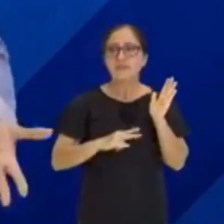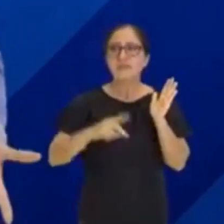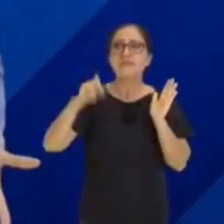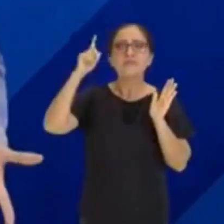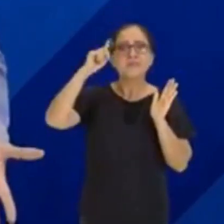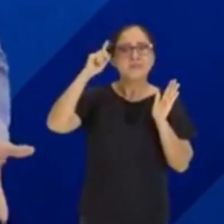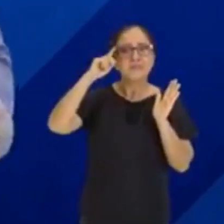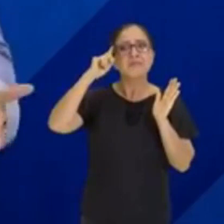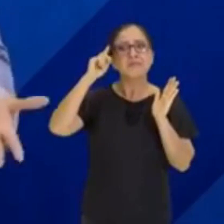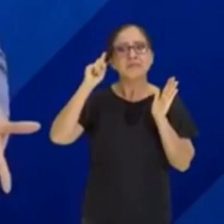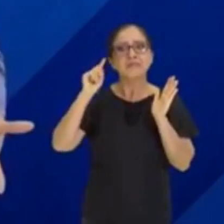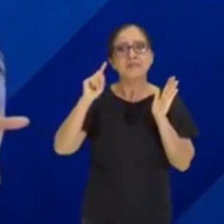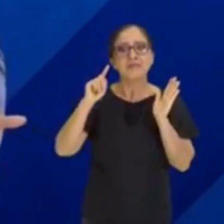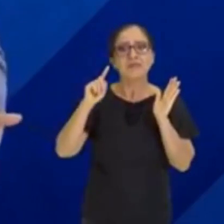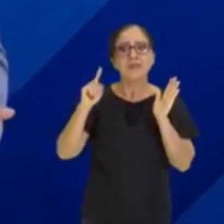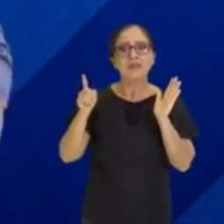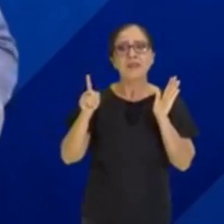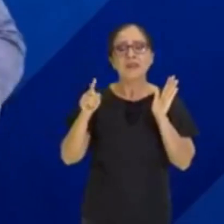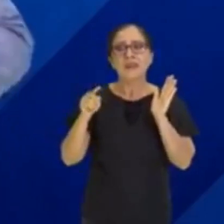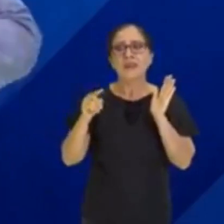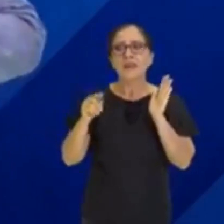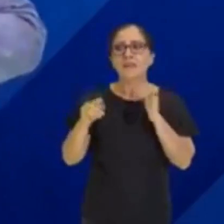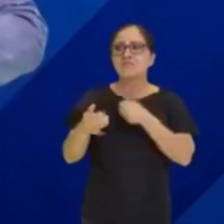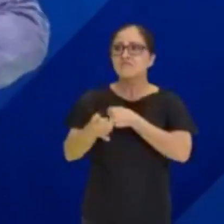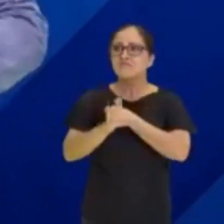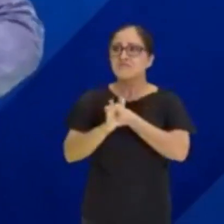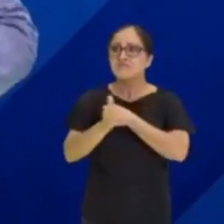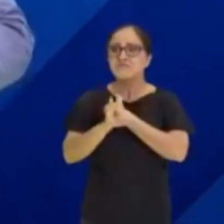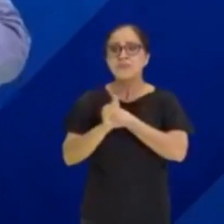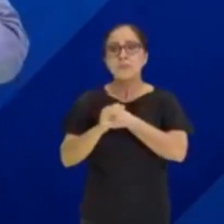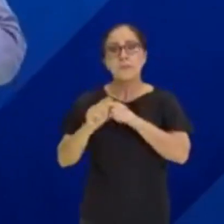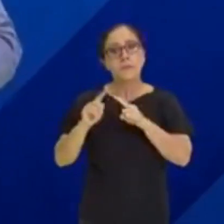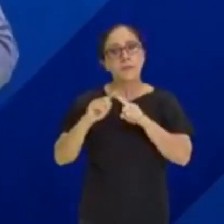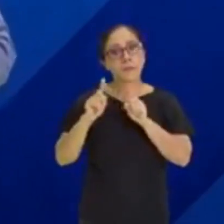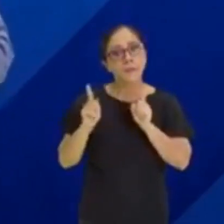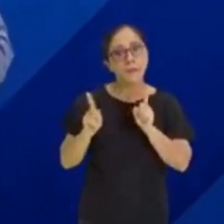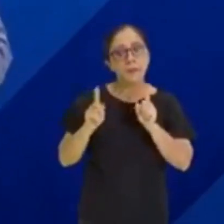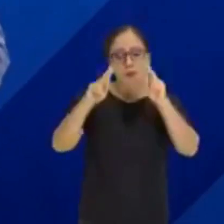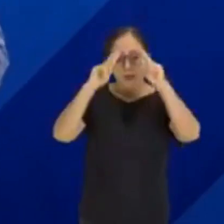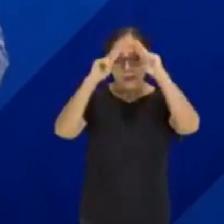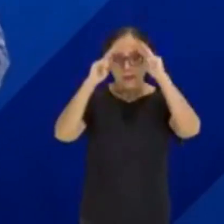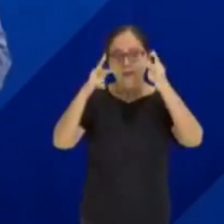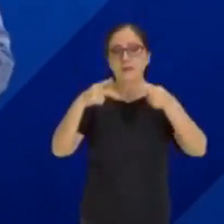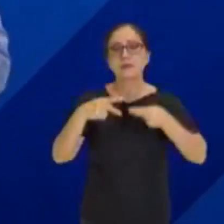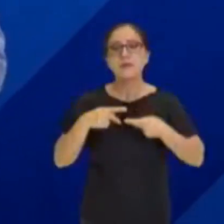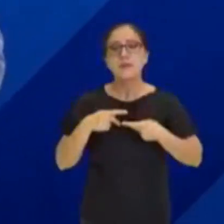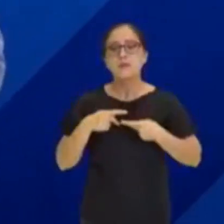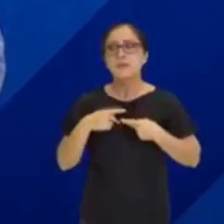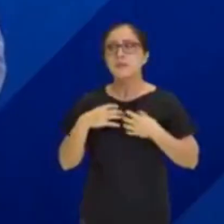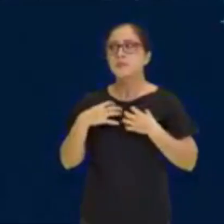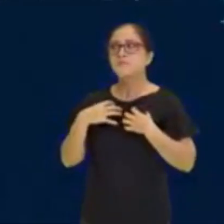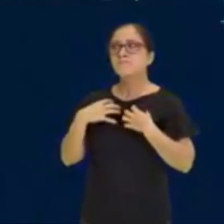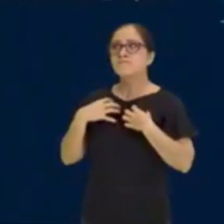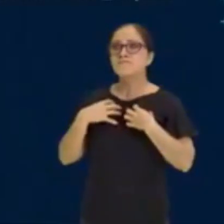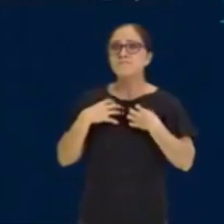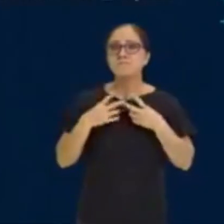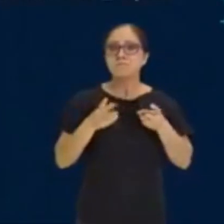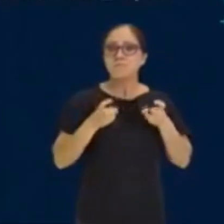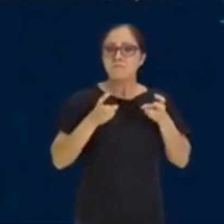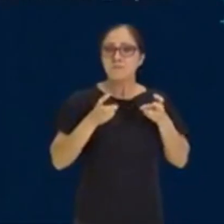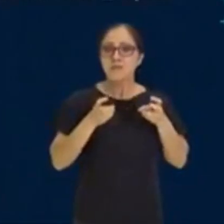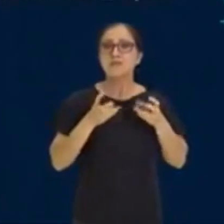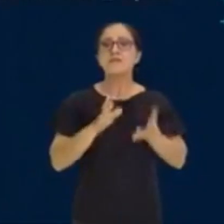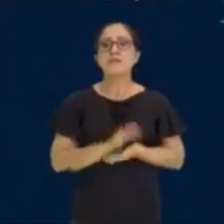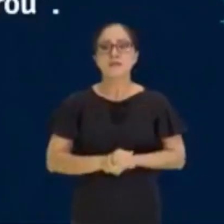do dia a dia, corriqueiras, mas que afetam o ser humano de alguma maneira. Vamos agora avançar um